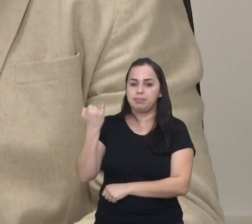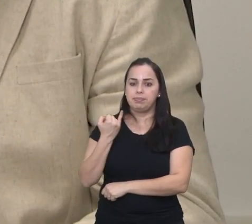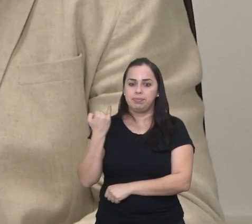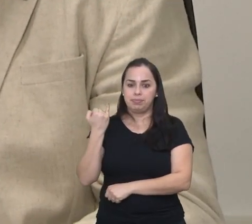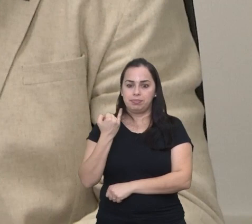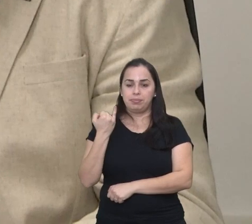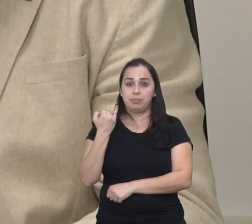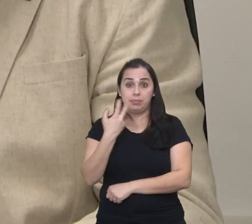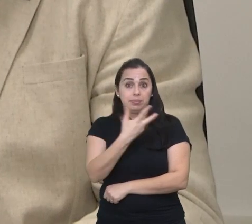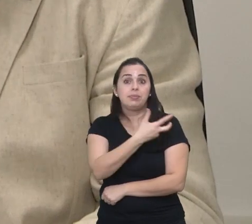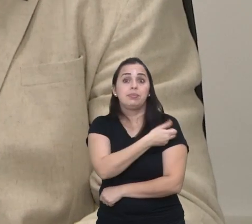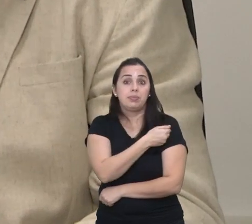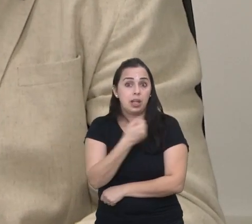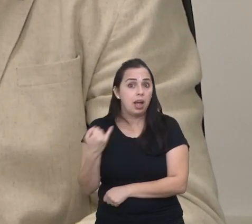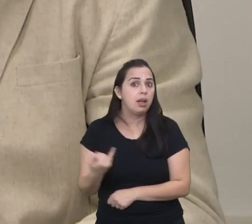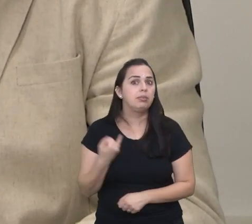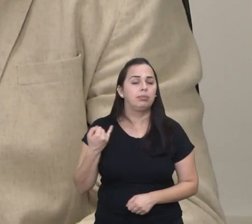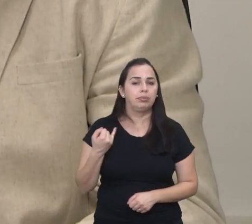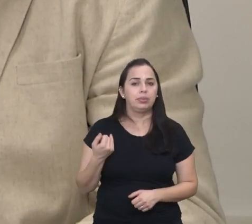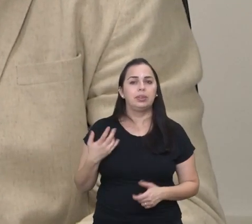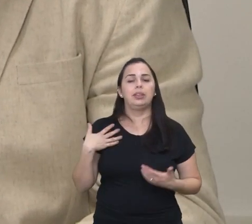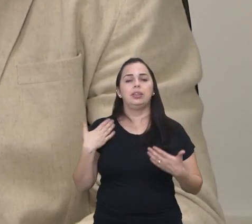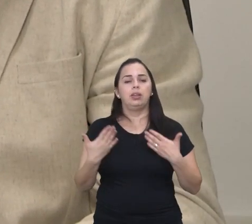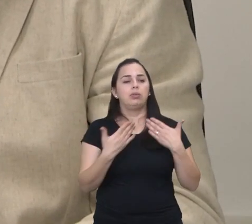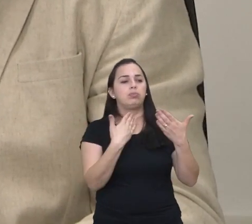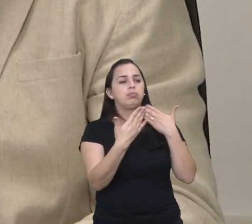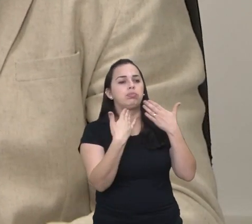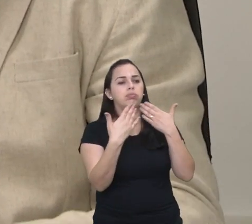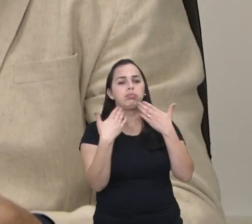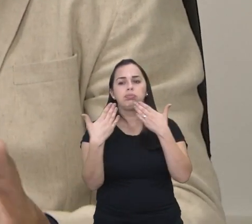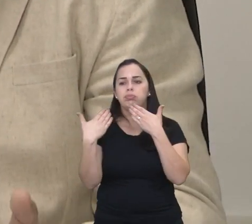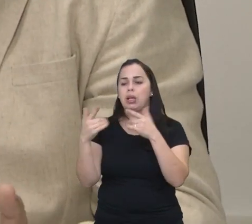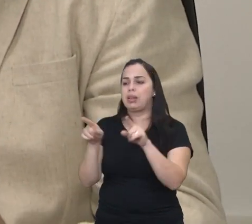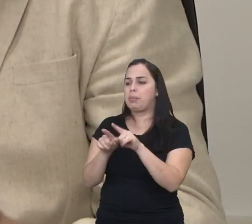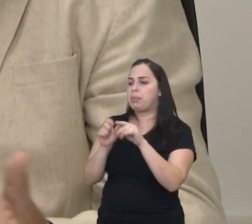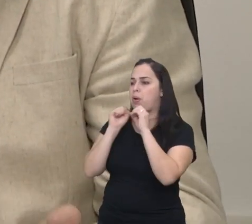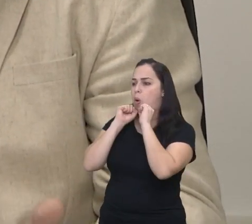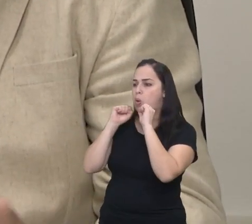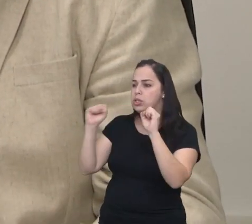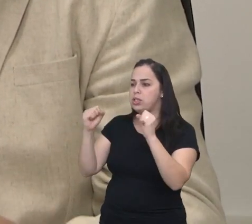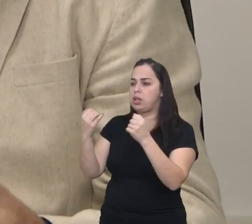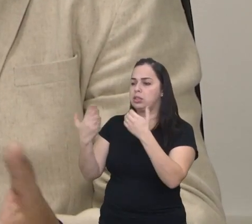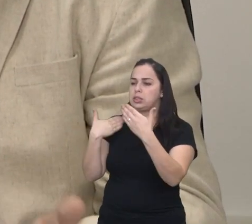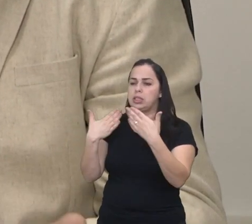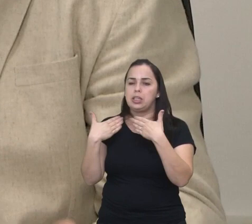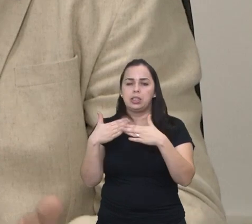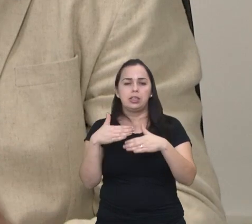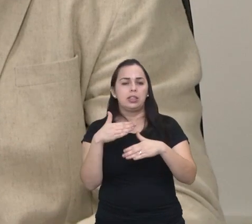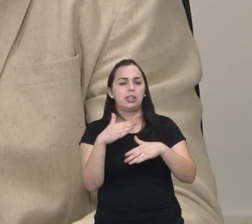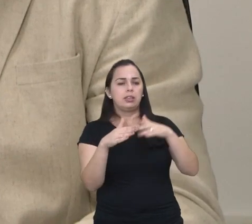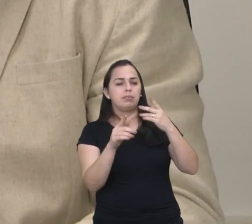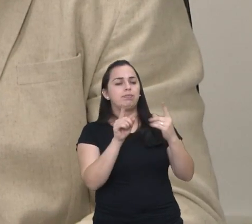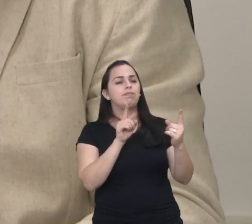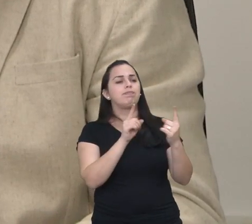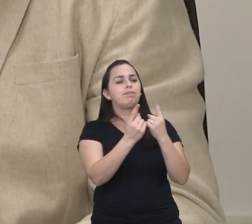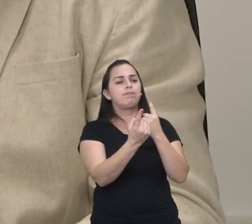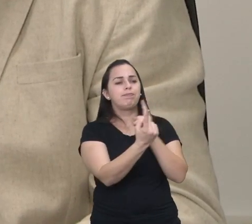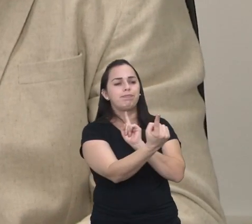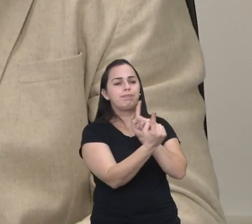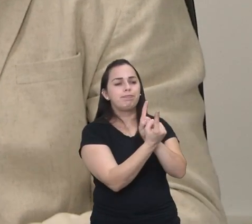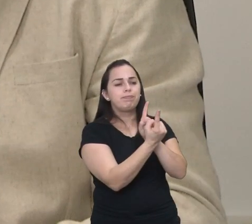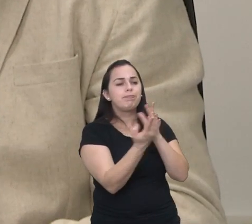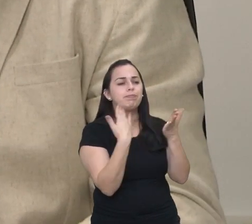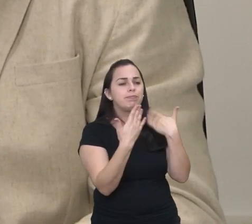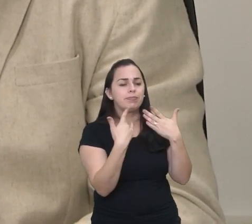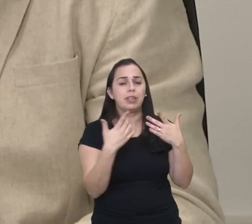que as pessoas estejam imunizadas. E então, em conversa com os nossos assessores, gabinete e as pessoas nas ruas, nasceu